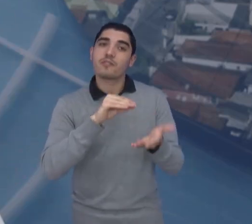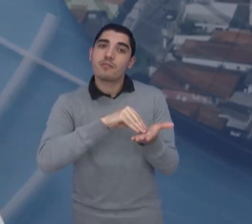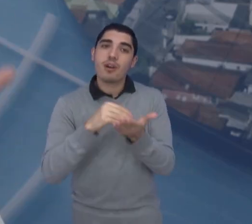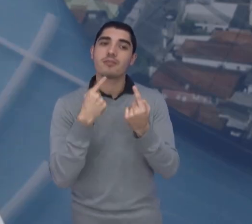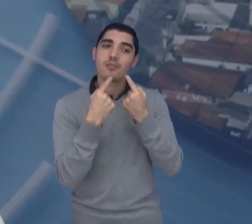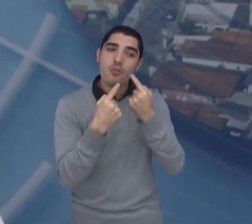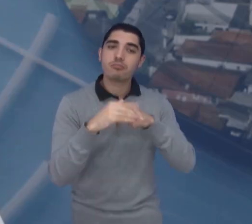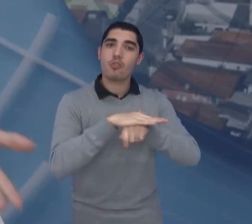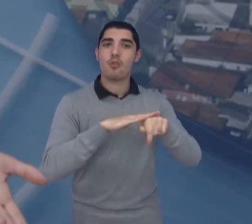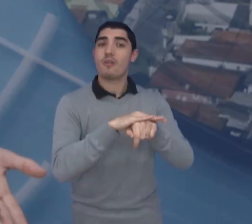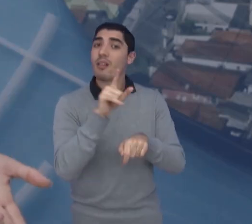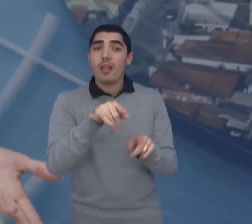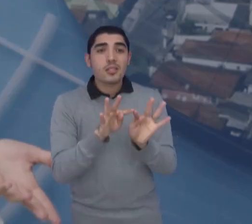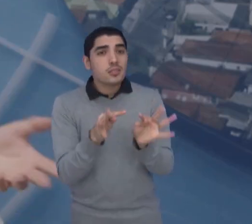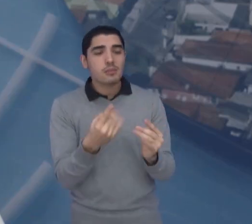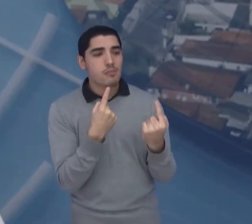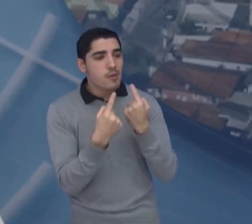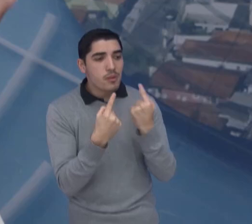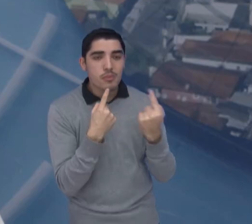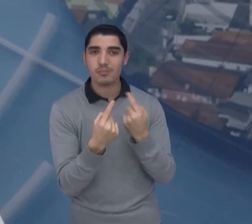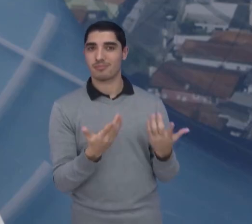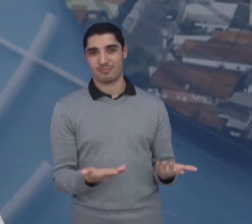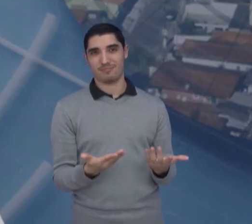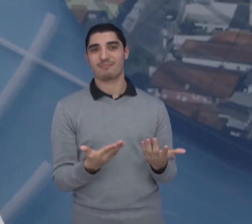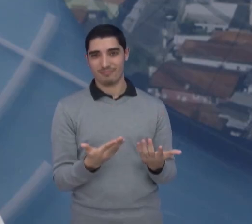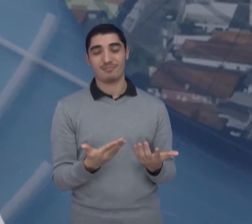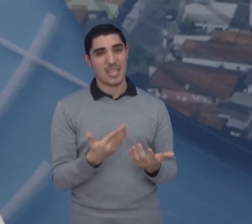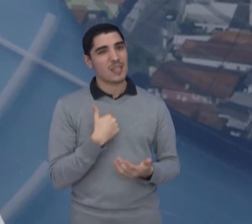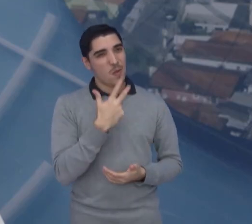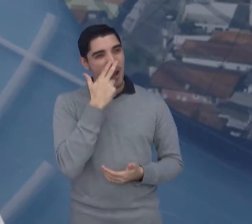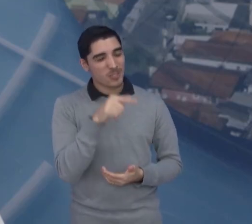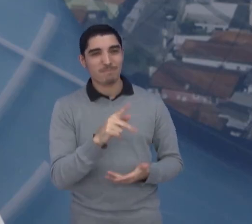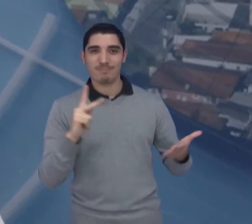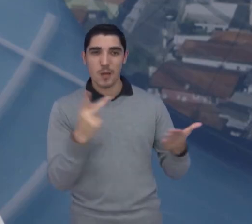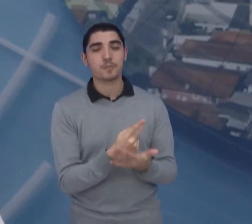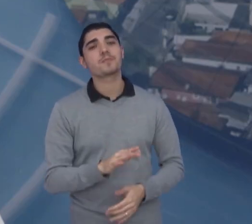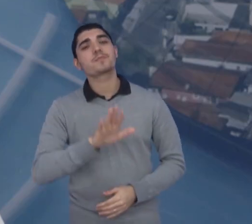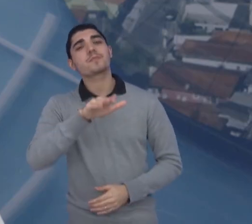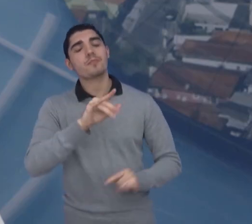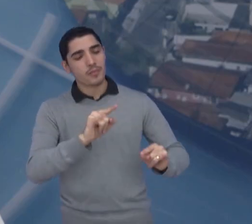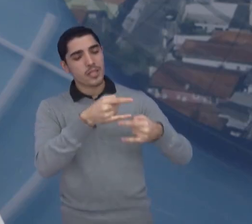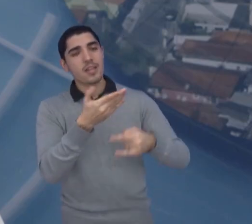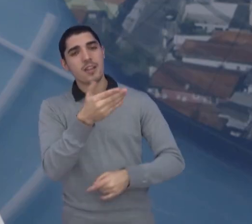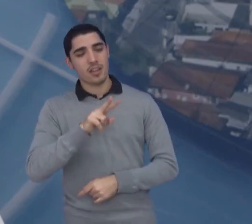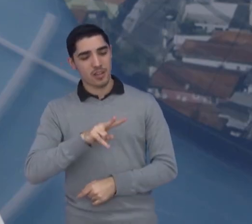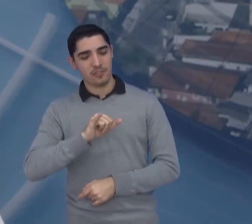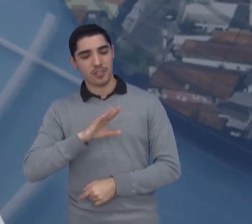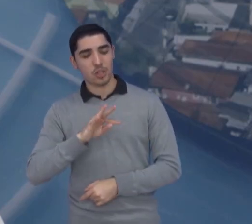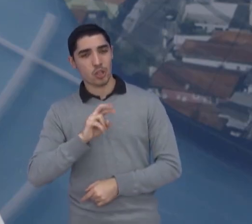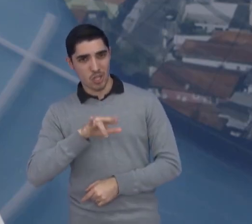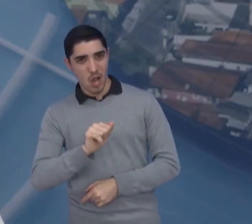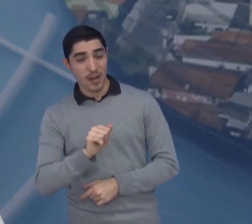simples, o diálogo muitas vezes falha, né? Eu acho que isso é universal. Victória, a gente viu, né,